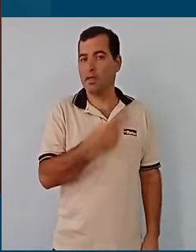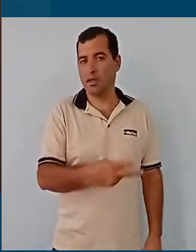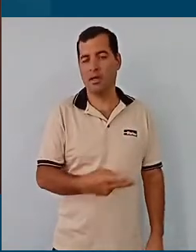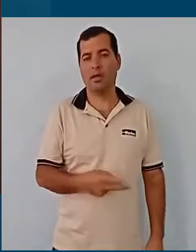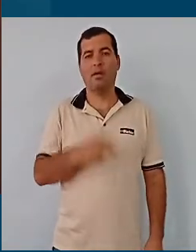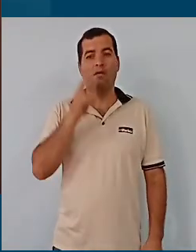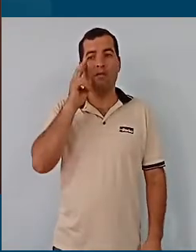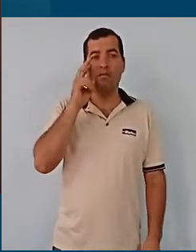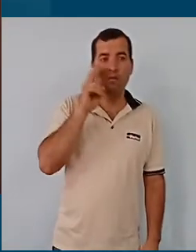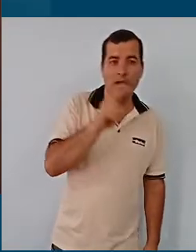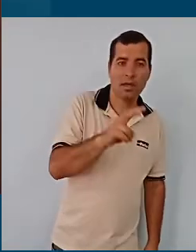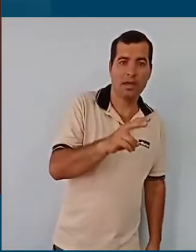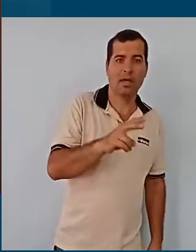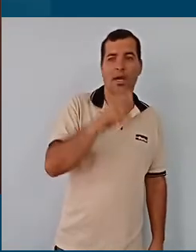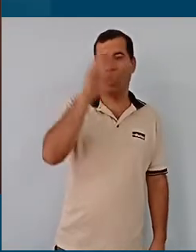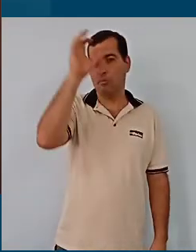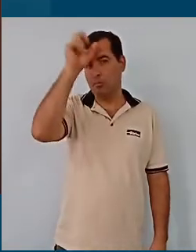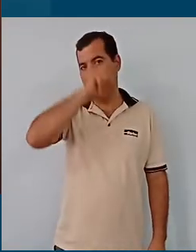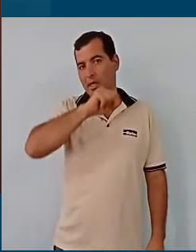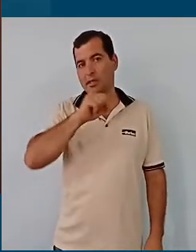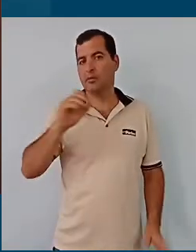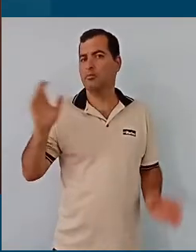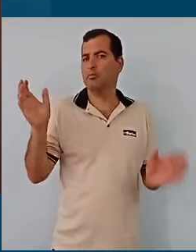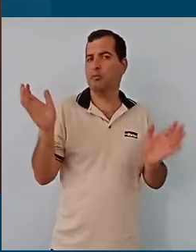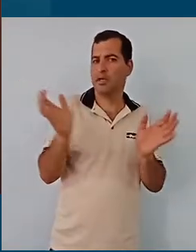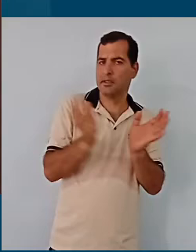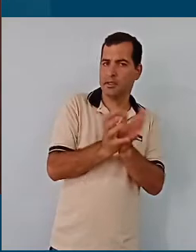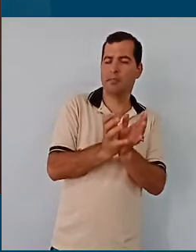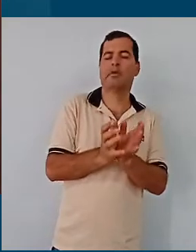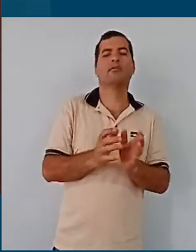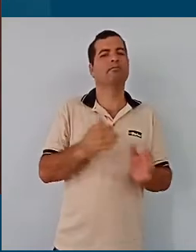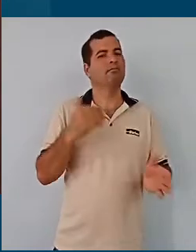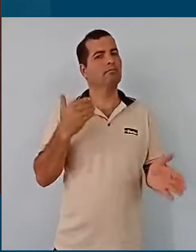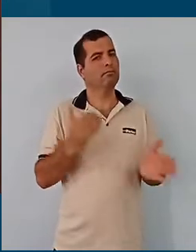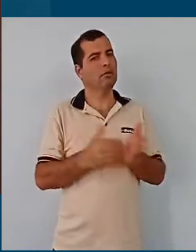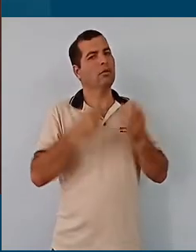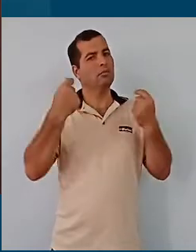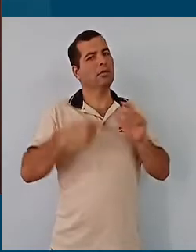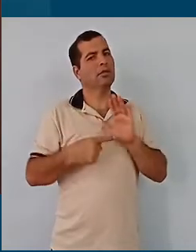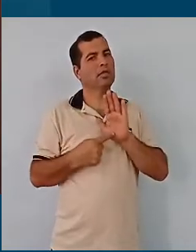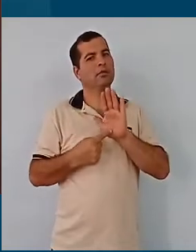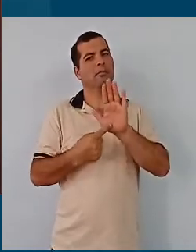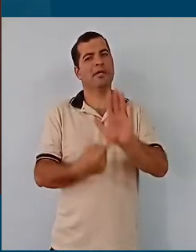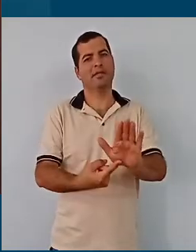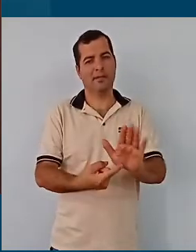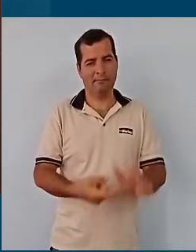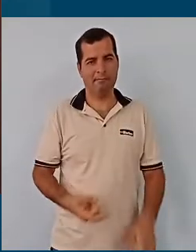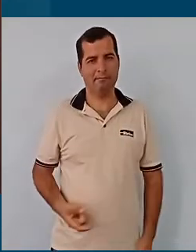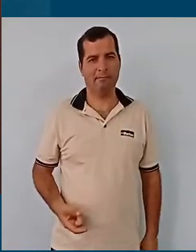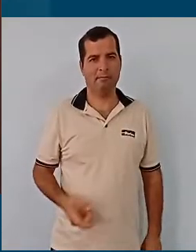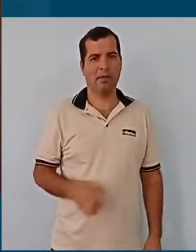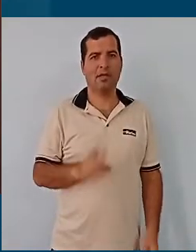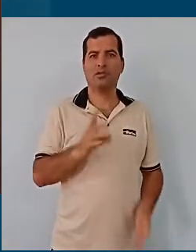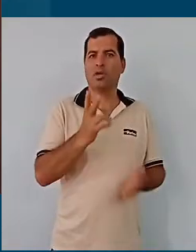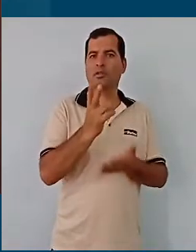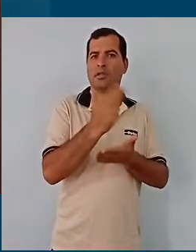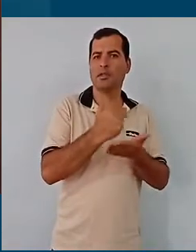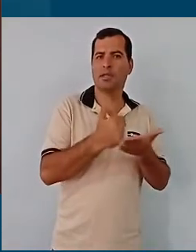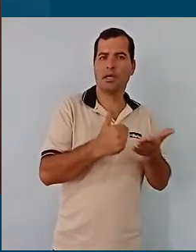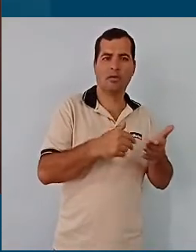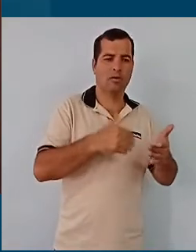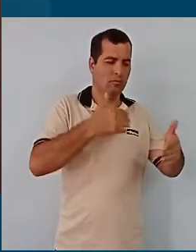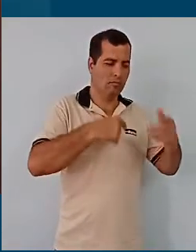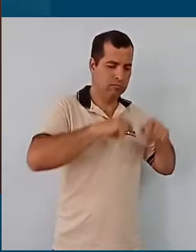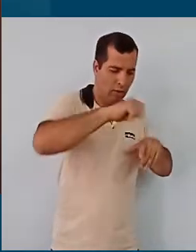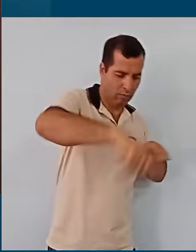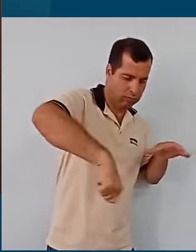ela aprende, tudo aquilo de que ela participa, ela precisa expressar. Não mais desenho mimeografado, não